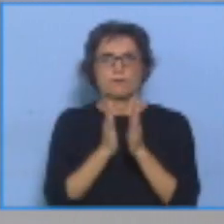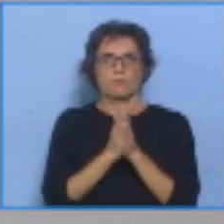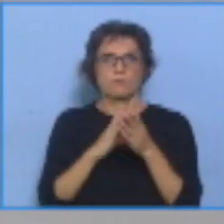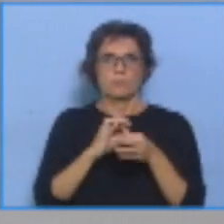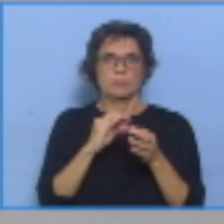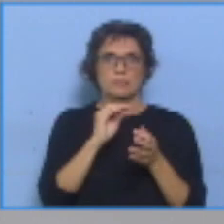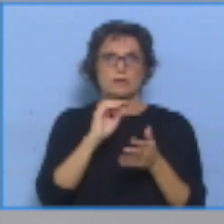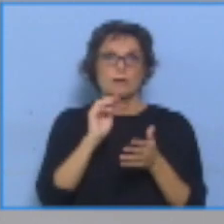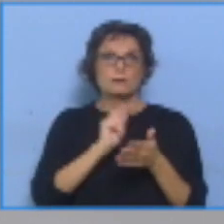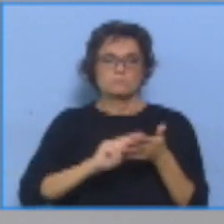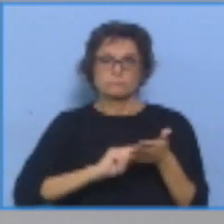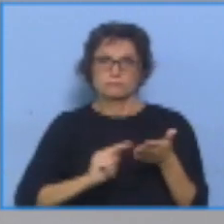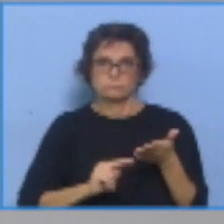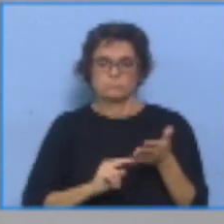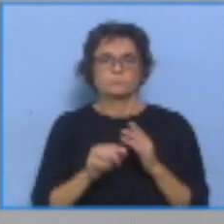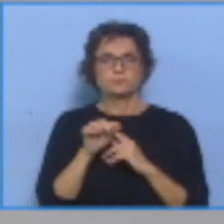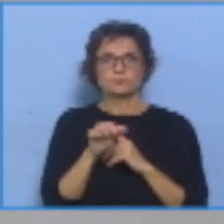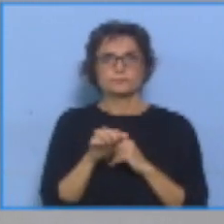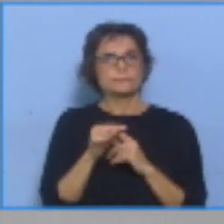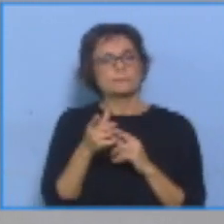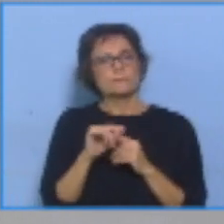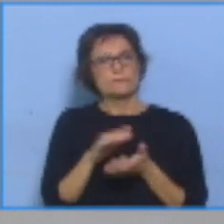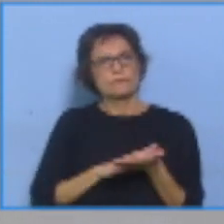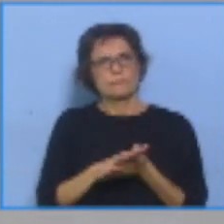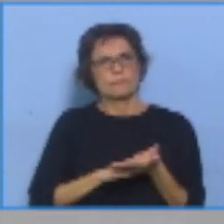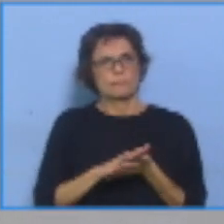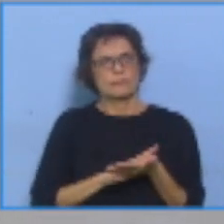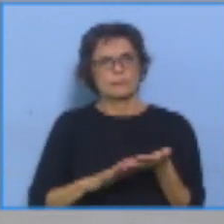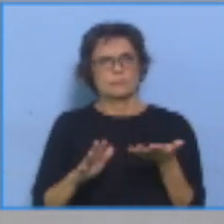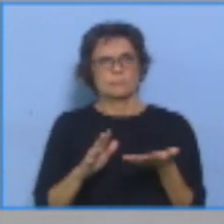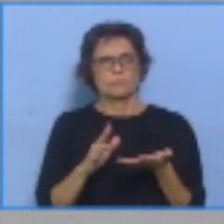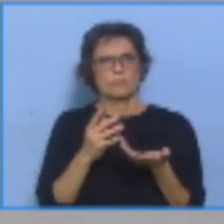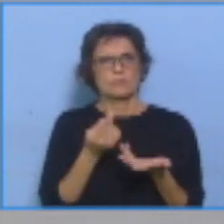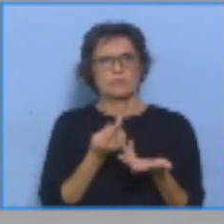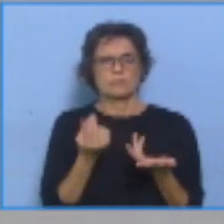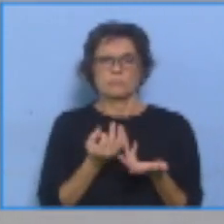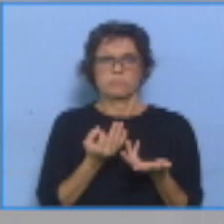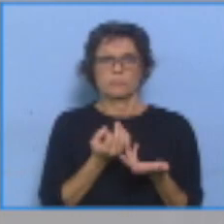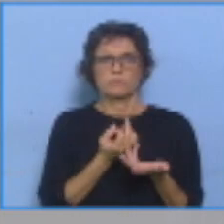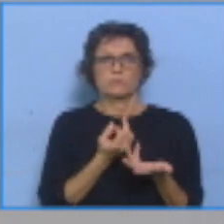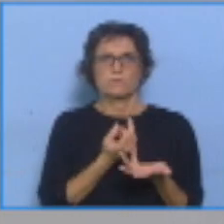mas muito centrado também naquilo que é a referência de uma cátedra que nasce